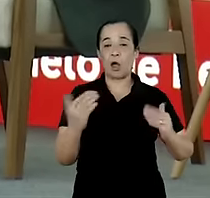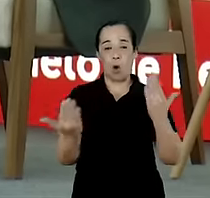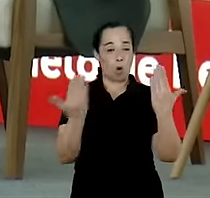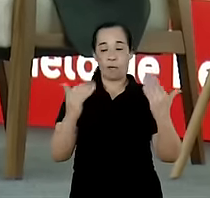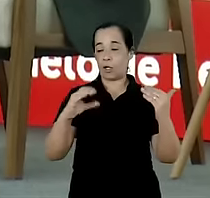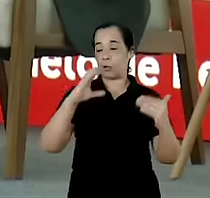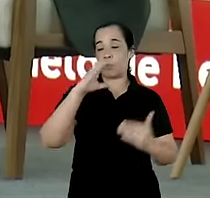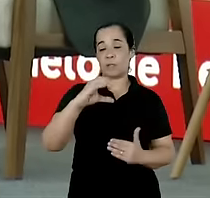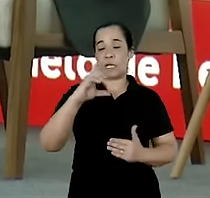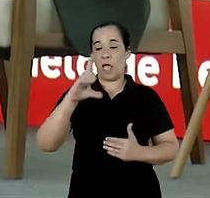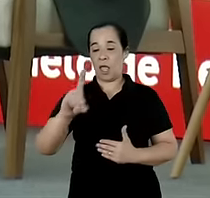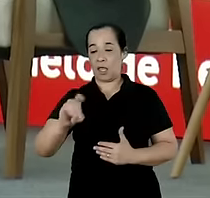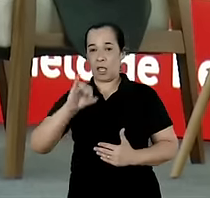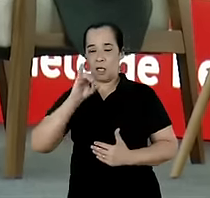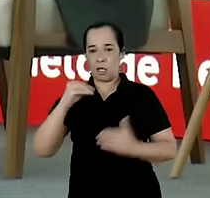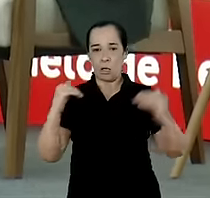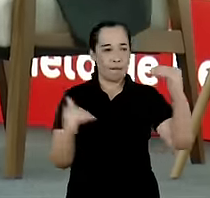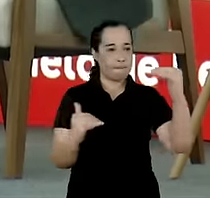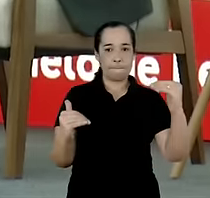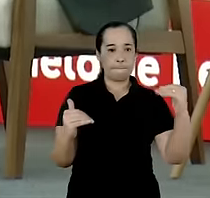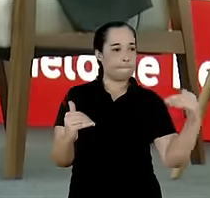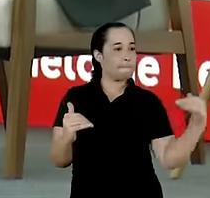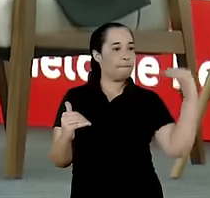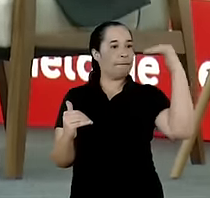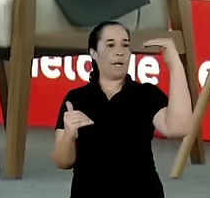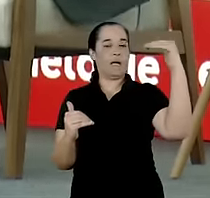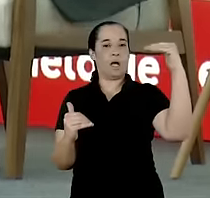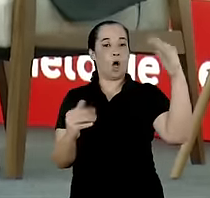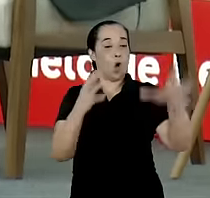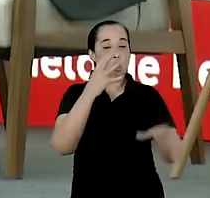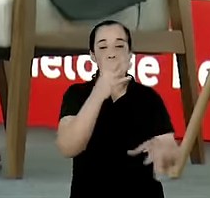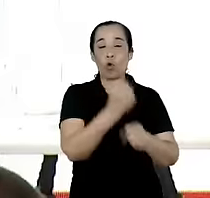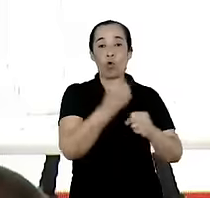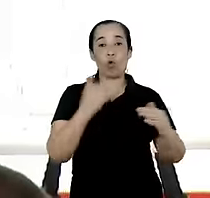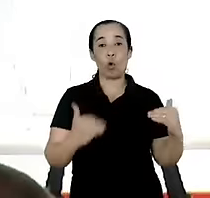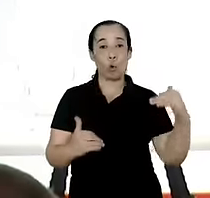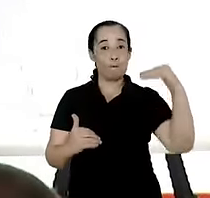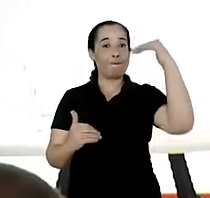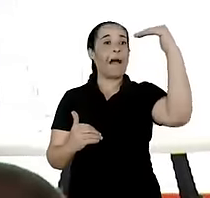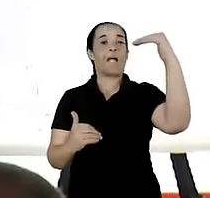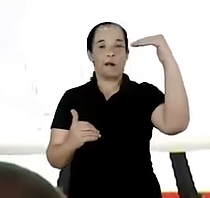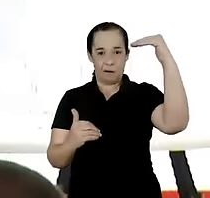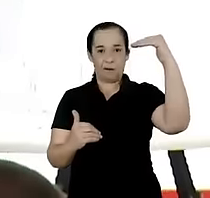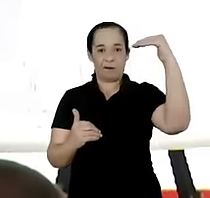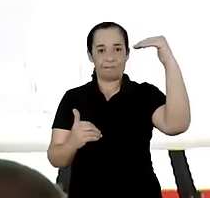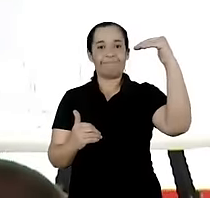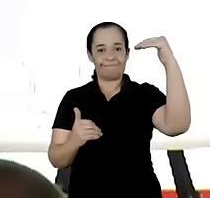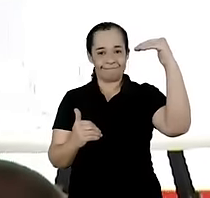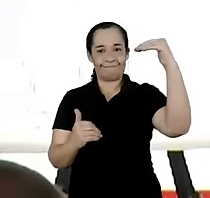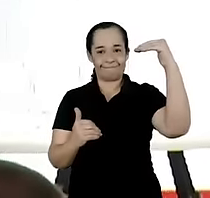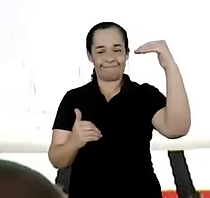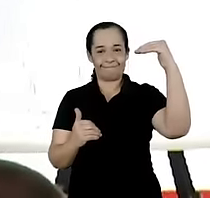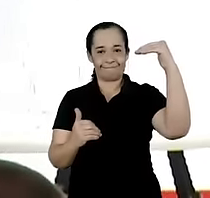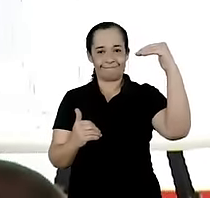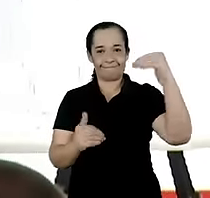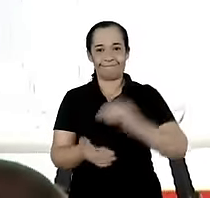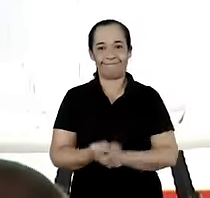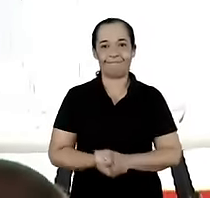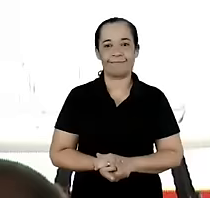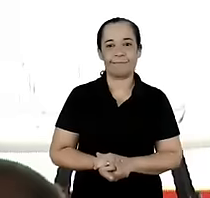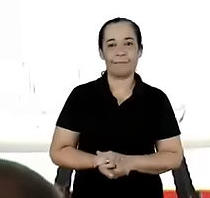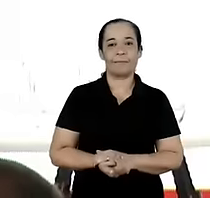ciclo de queda de juros É isso aí o risco da renda fixa vai ficando cada vez mais amenizada e a expectativa de retorno cada vez maior quando o prazo se